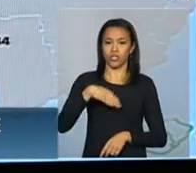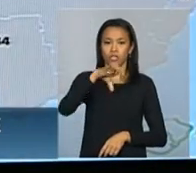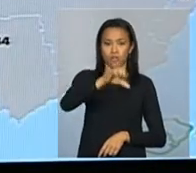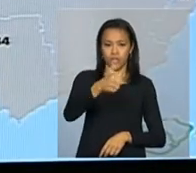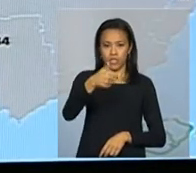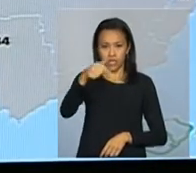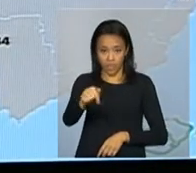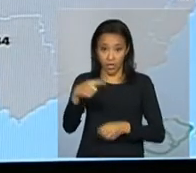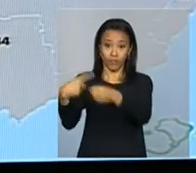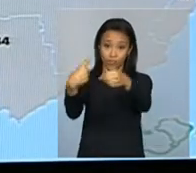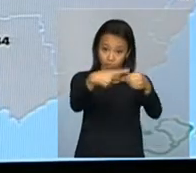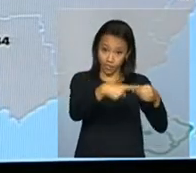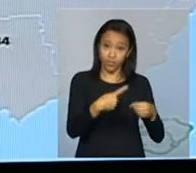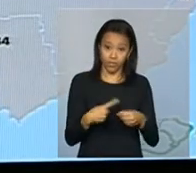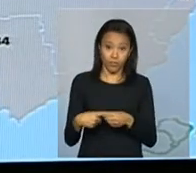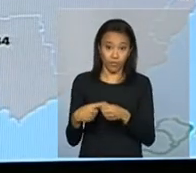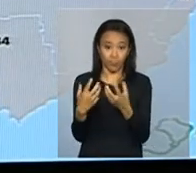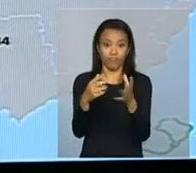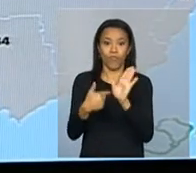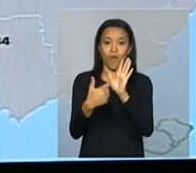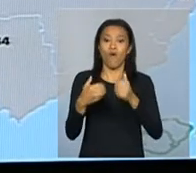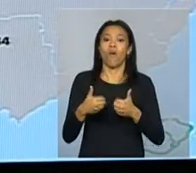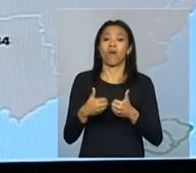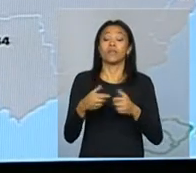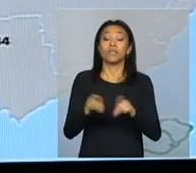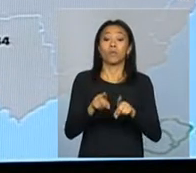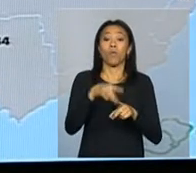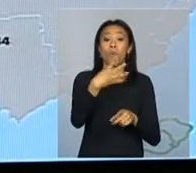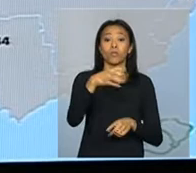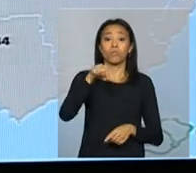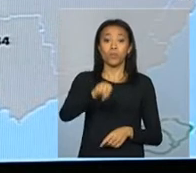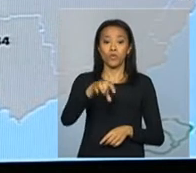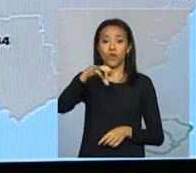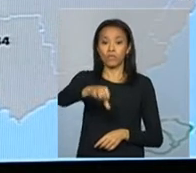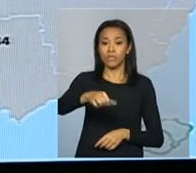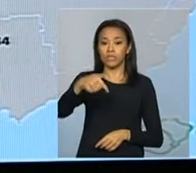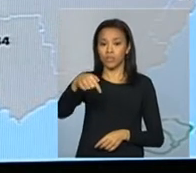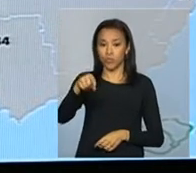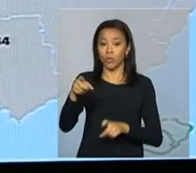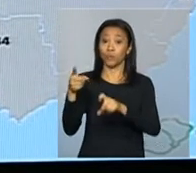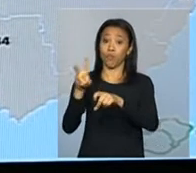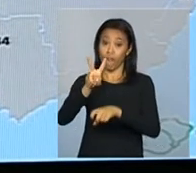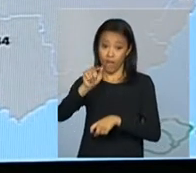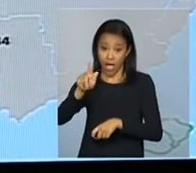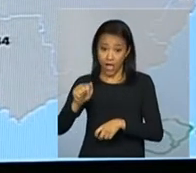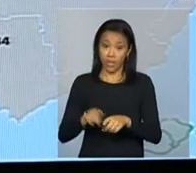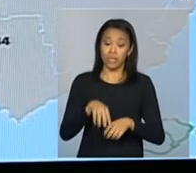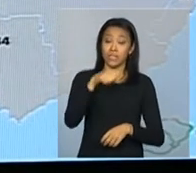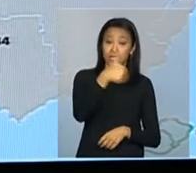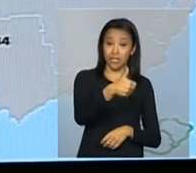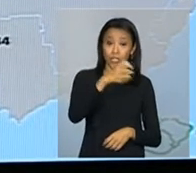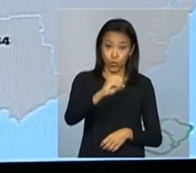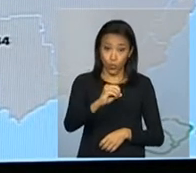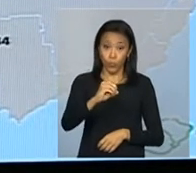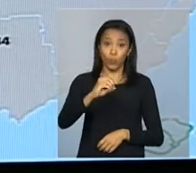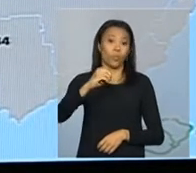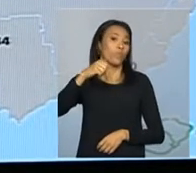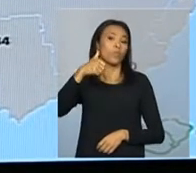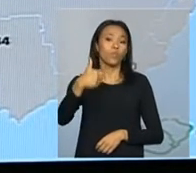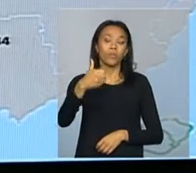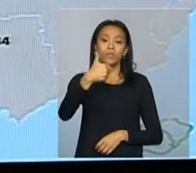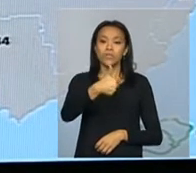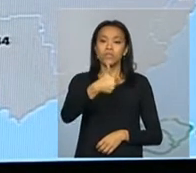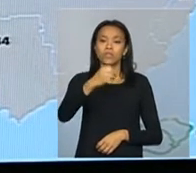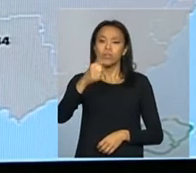município oferecer 4.978 vagas com 101 municípios atendidos e